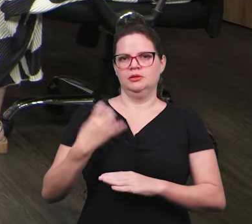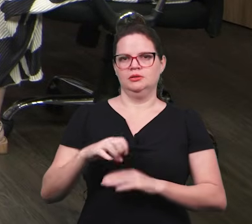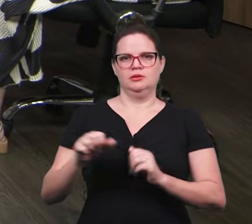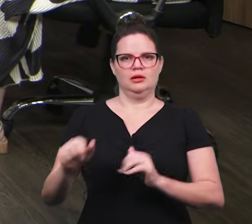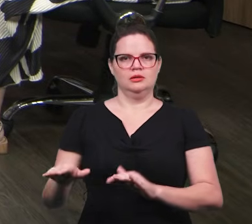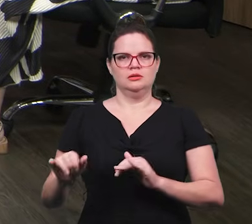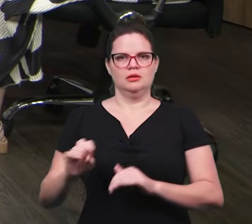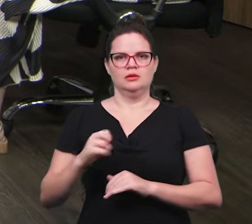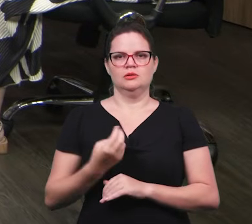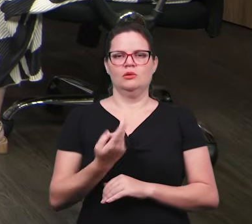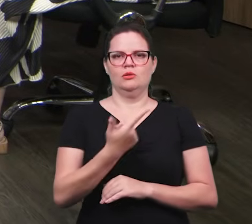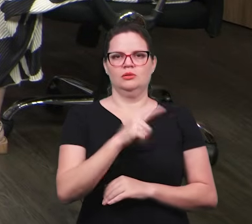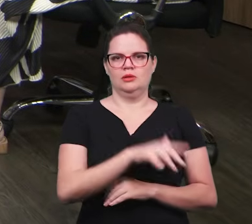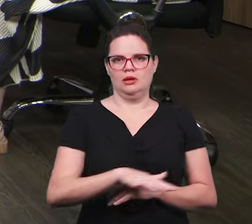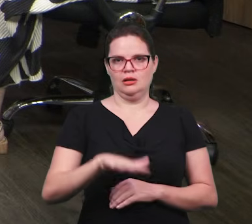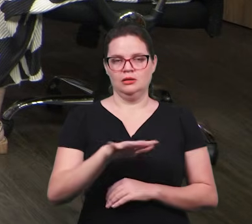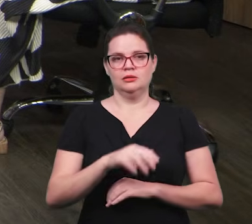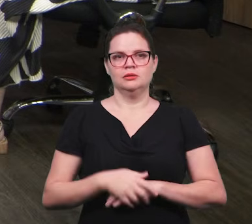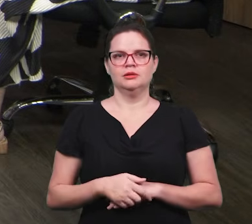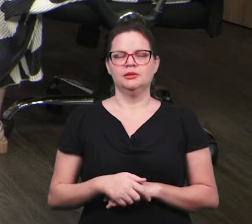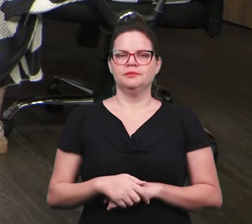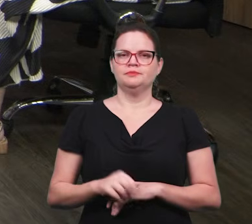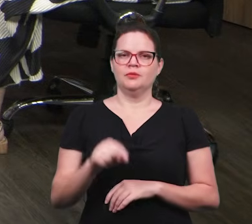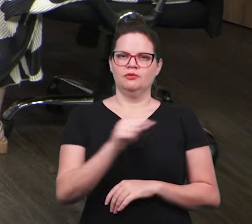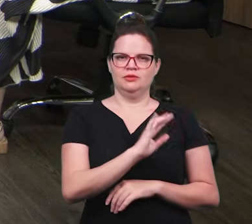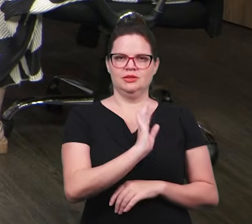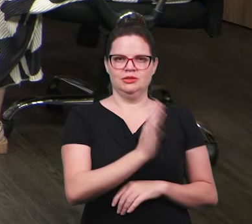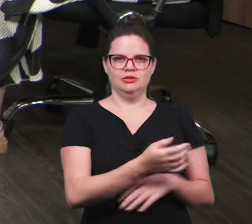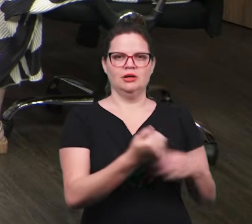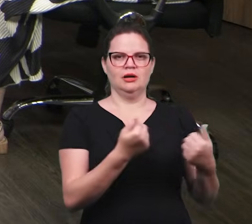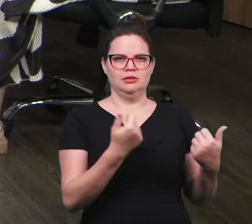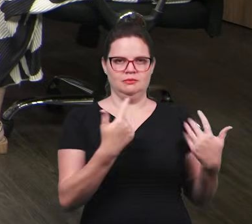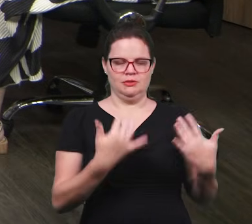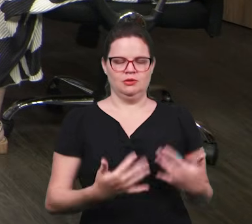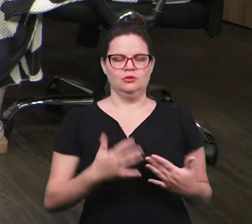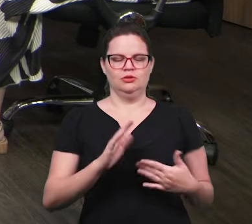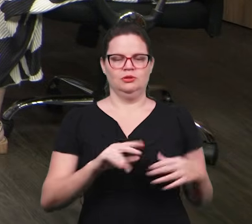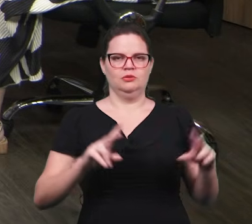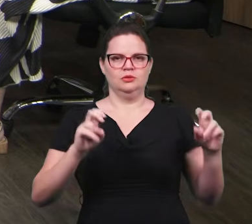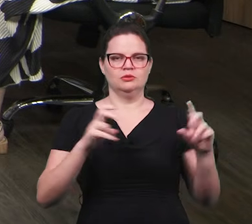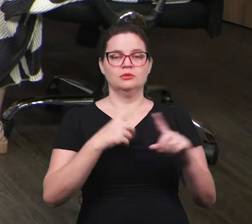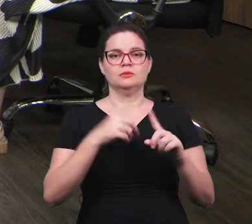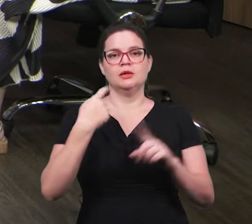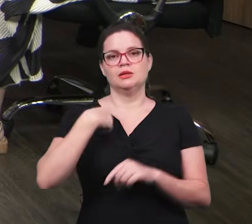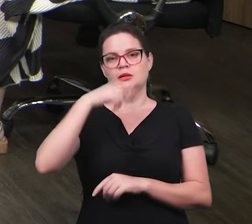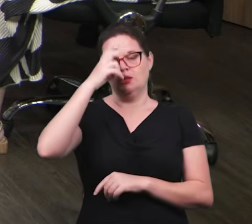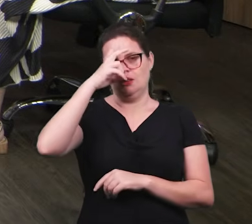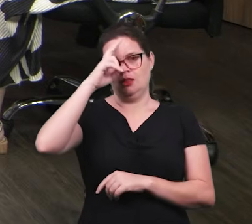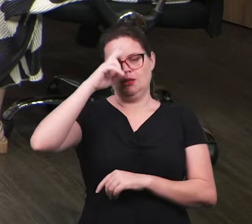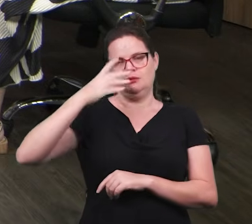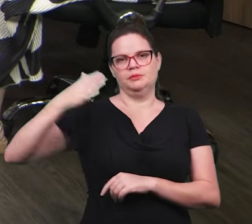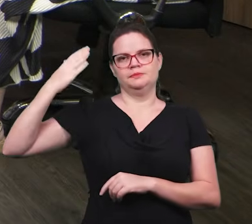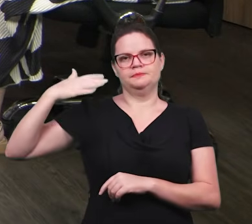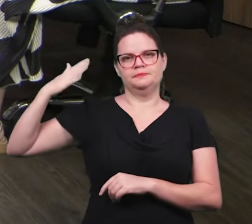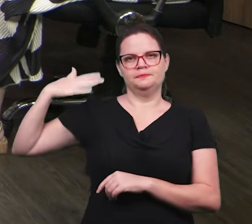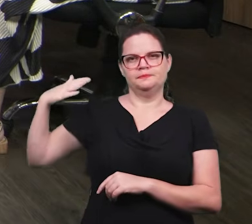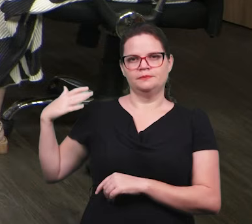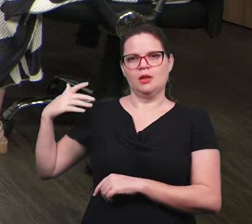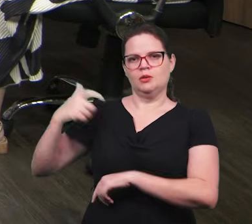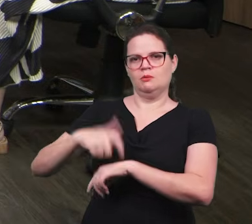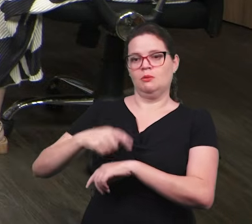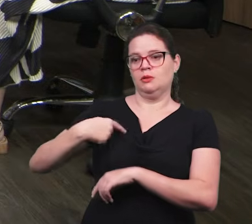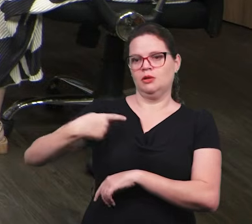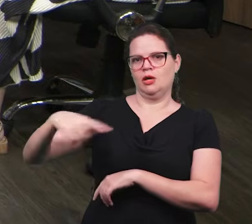área. Você já tangenciou esse assunto, mas eu me lembro, na época do meu